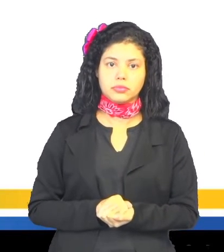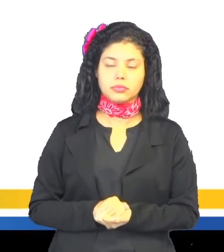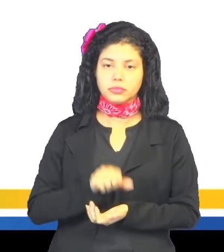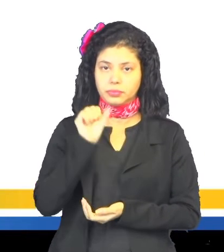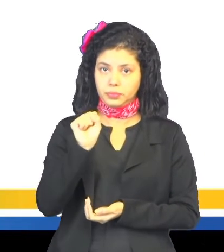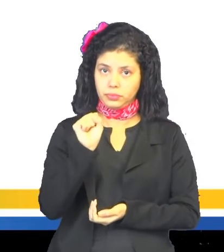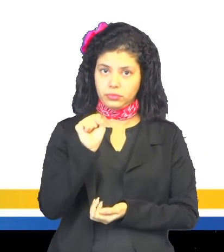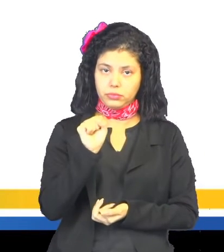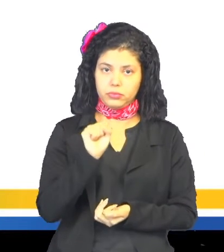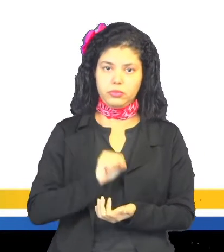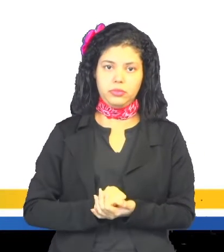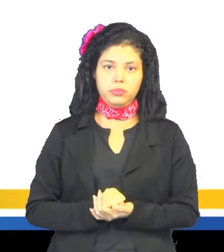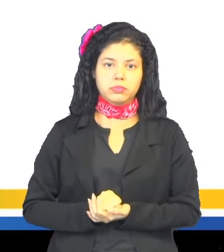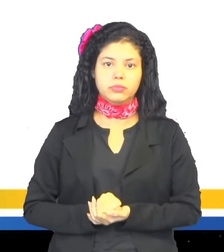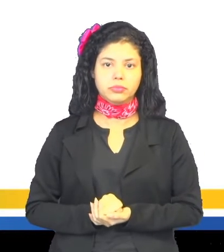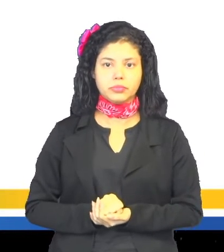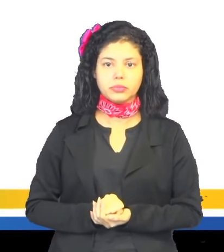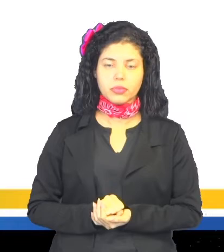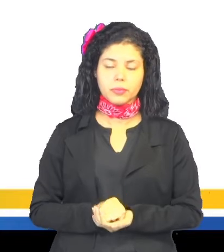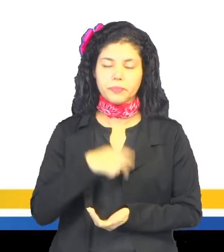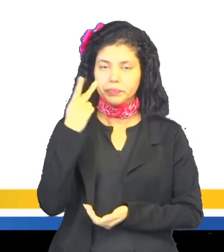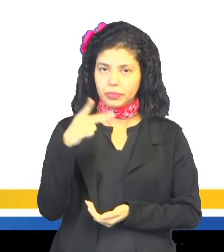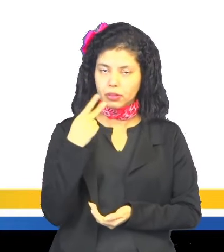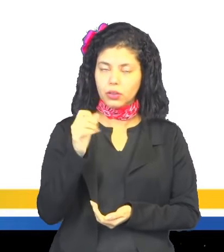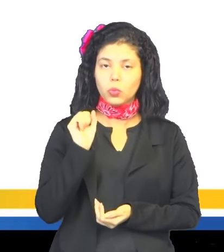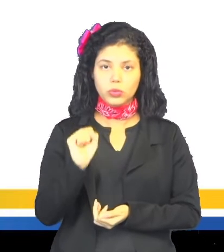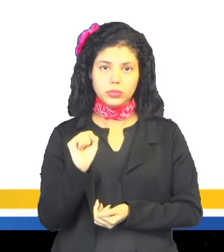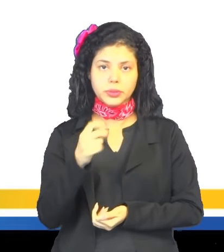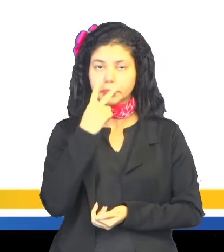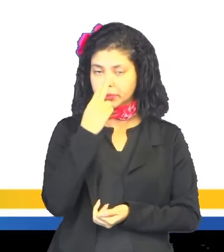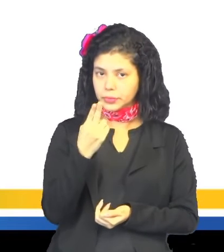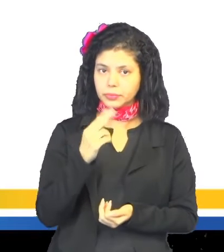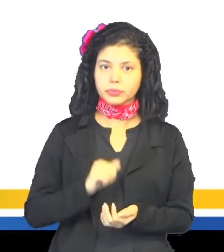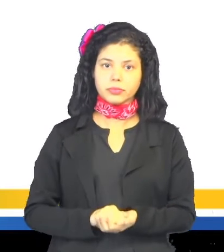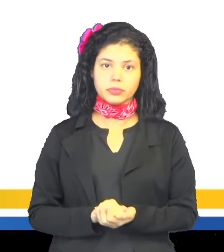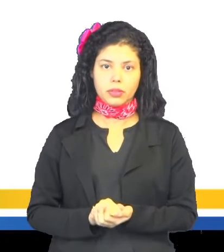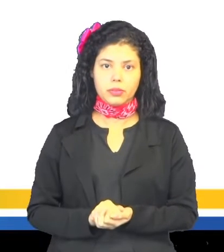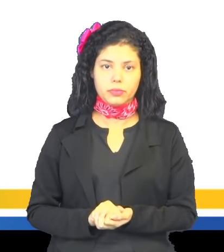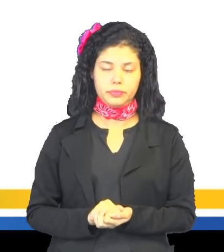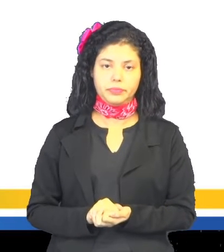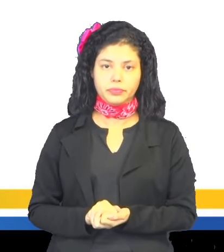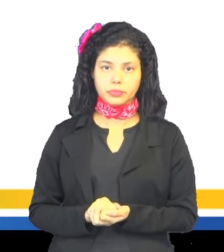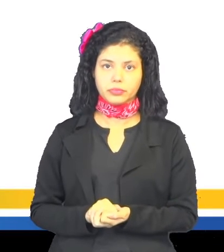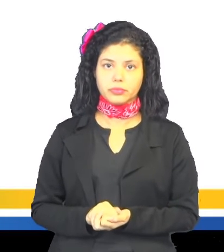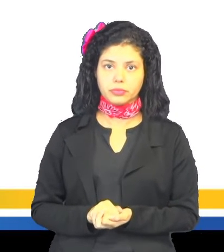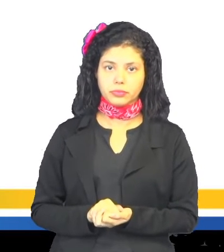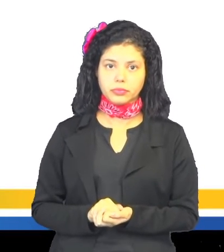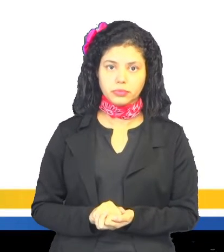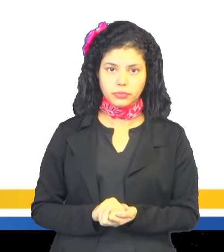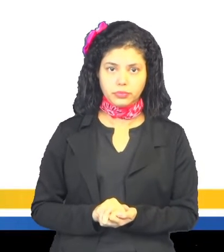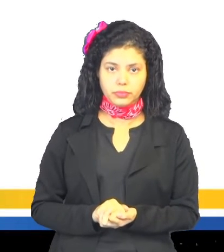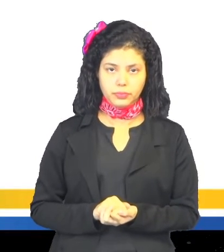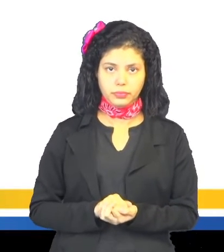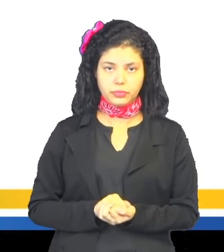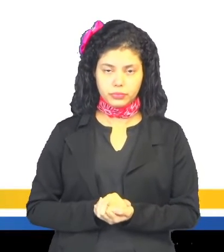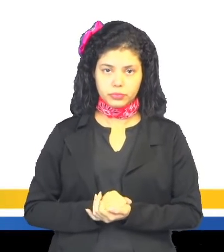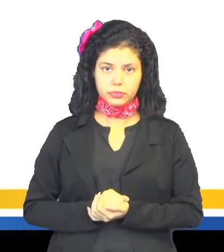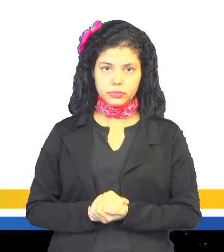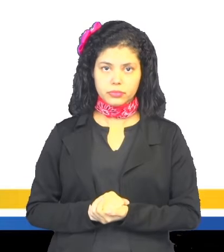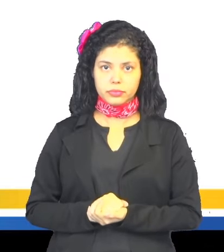de s tá os atenção de s1s puxado né vamos bom